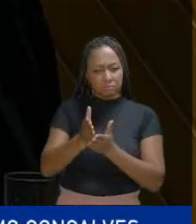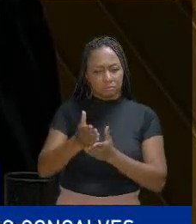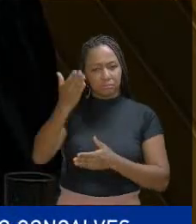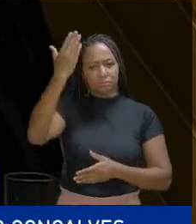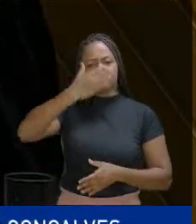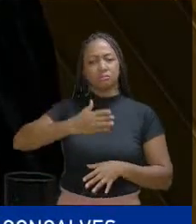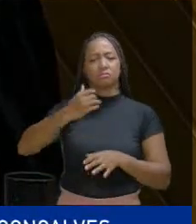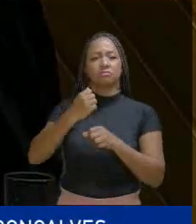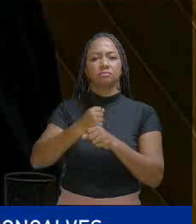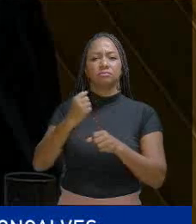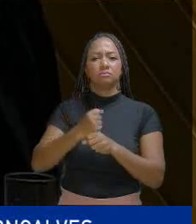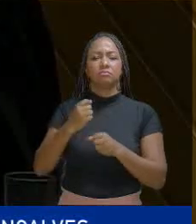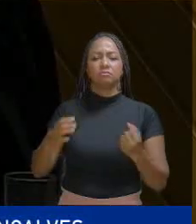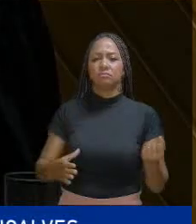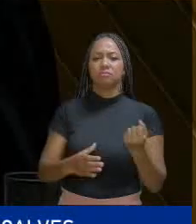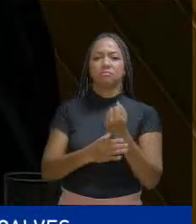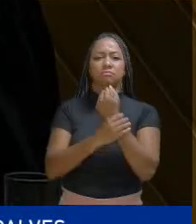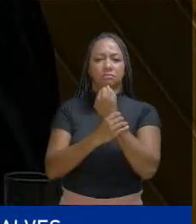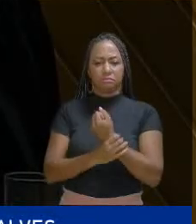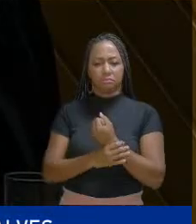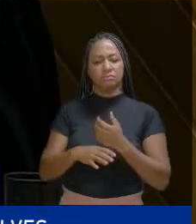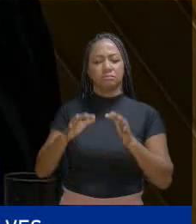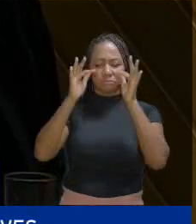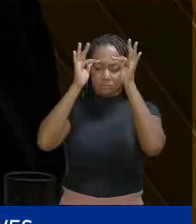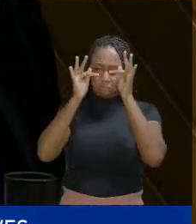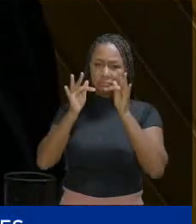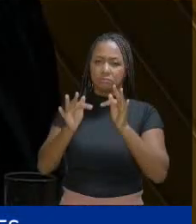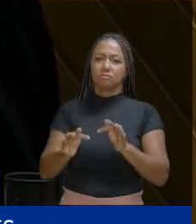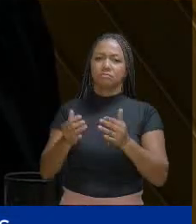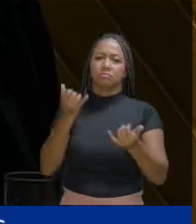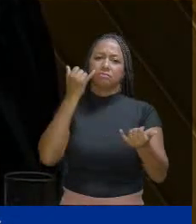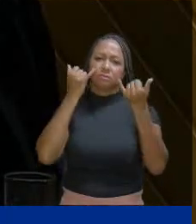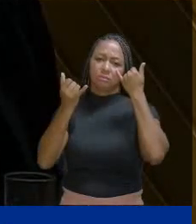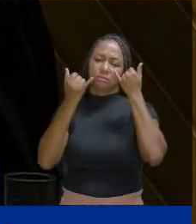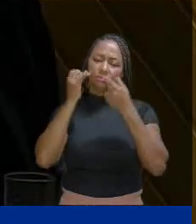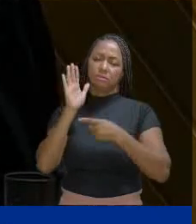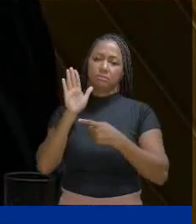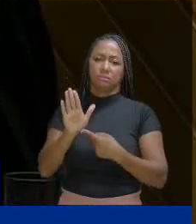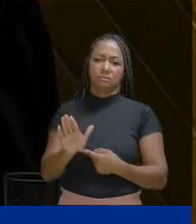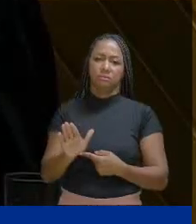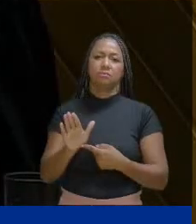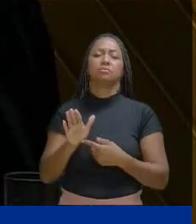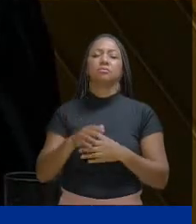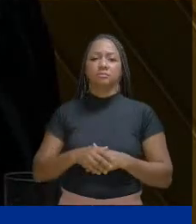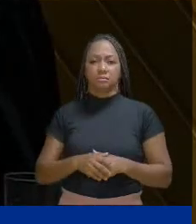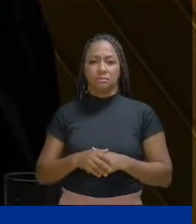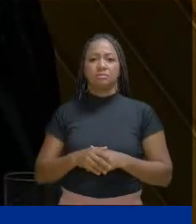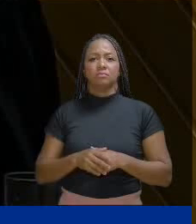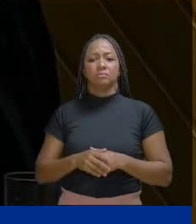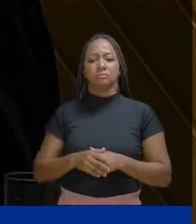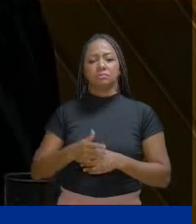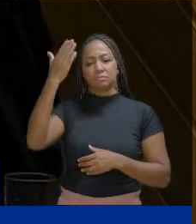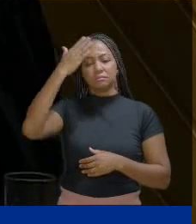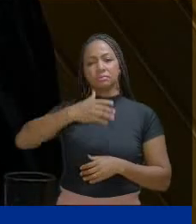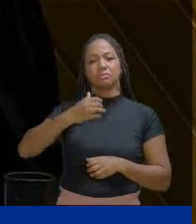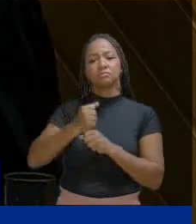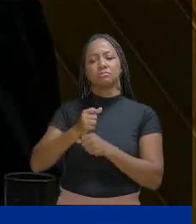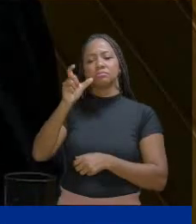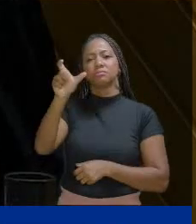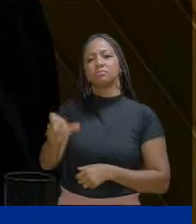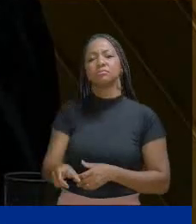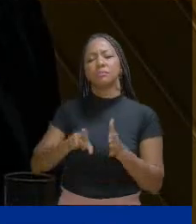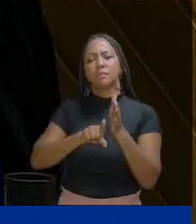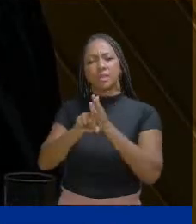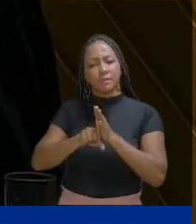da prestação de contas e garantir a fidedignidade das informações apresentadas. O prestador de contas tem o dever